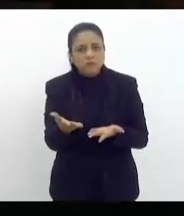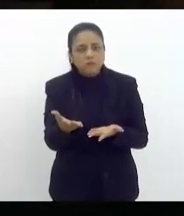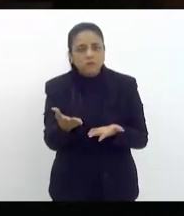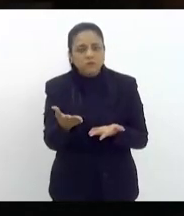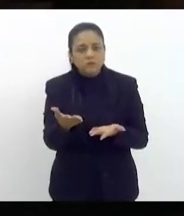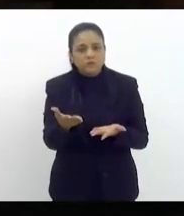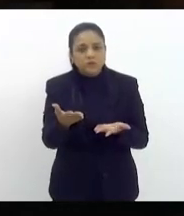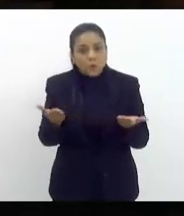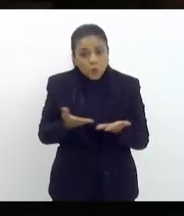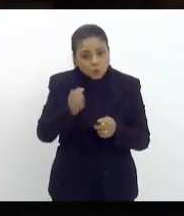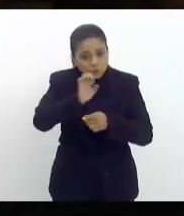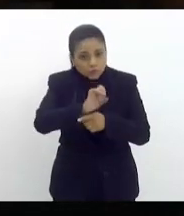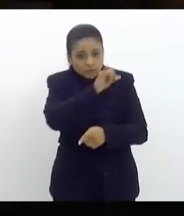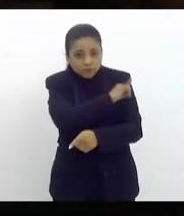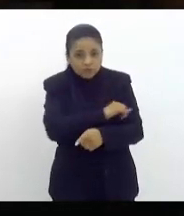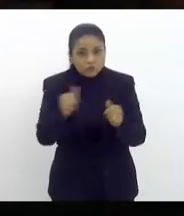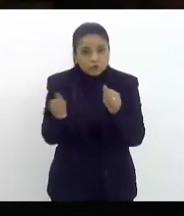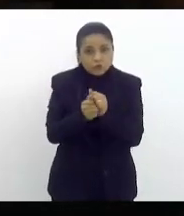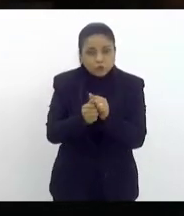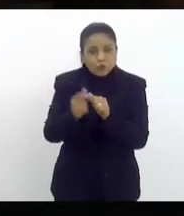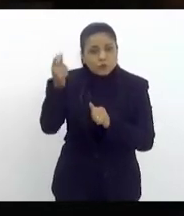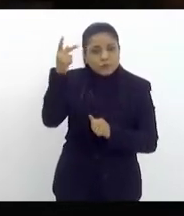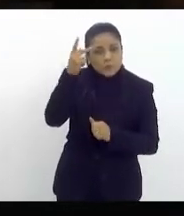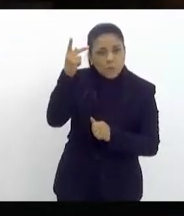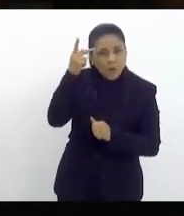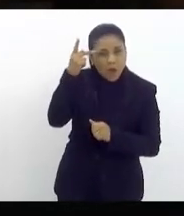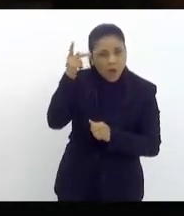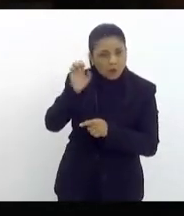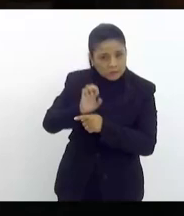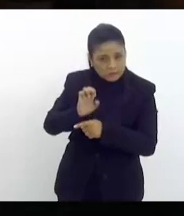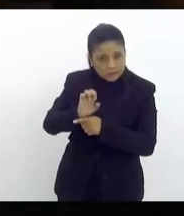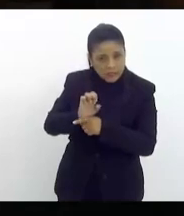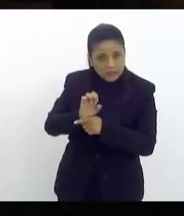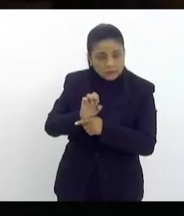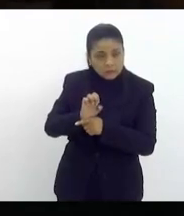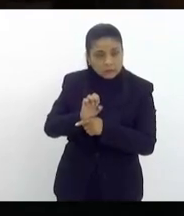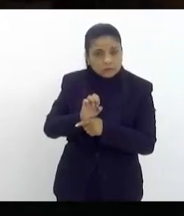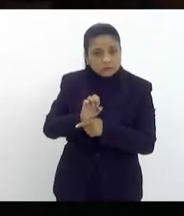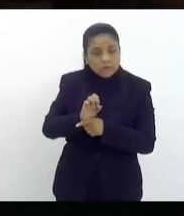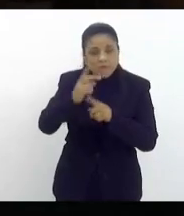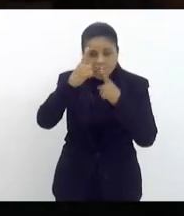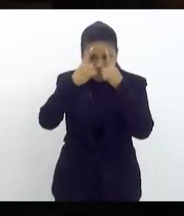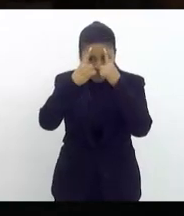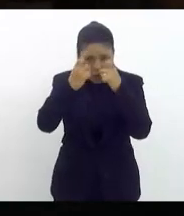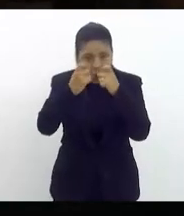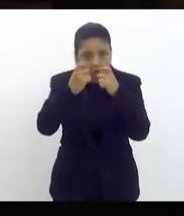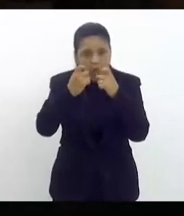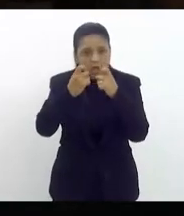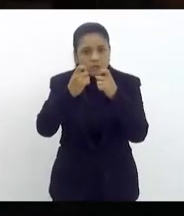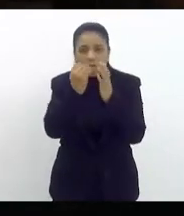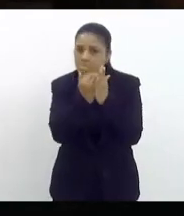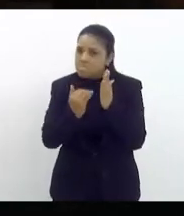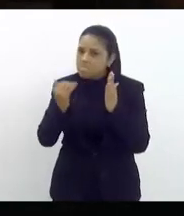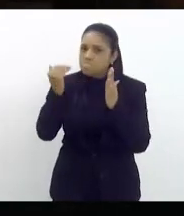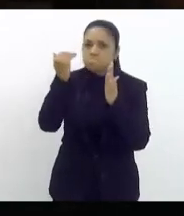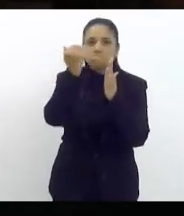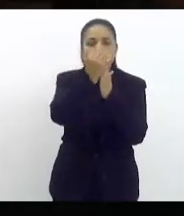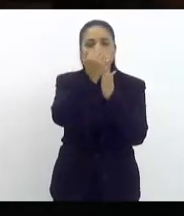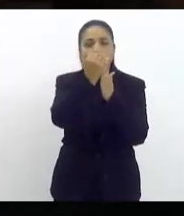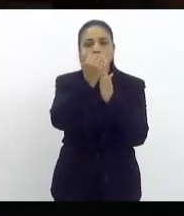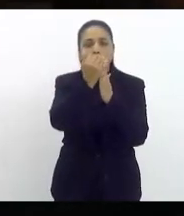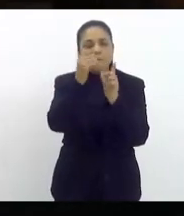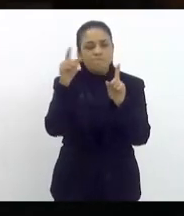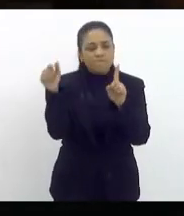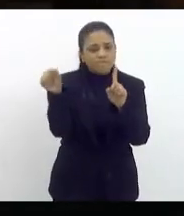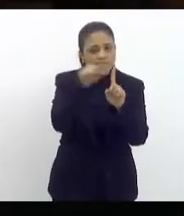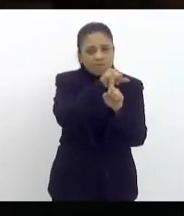hoje, junto com São Paulo, é o estado onde há o maior índice de violência contra a mulher e feminicídio. É